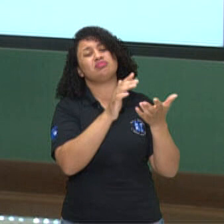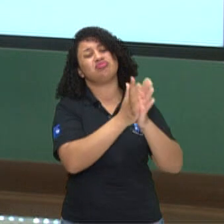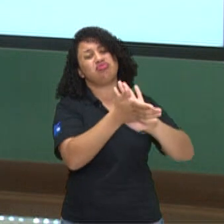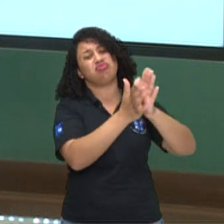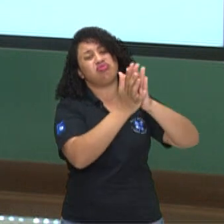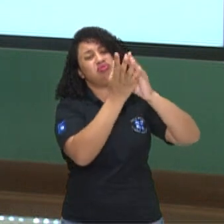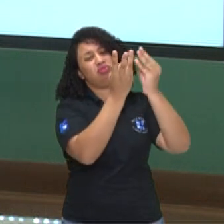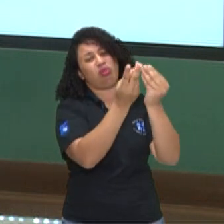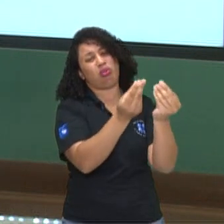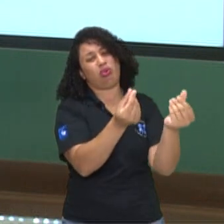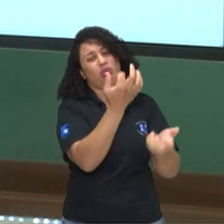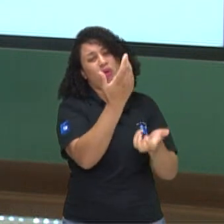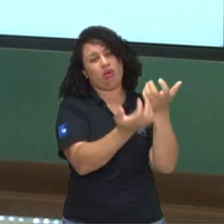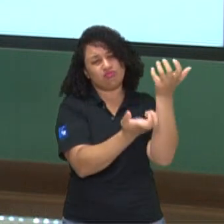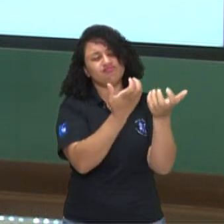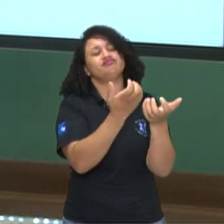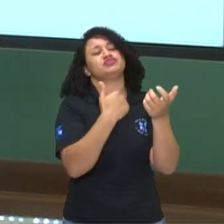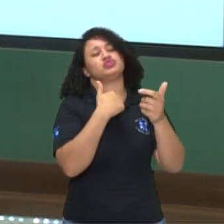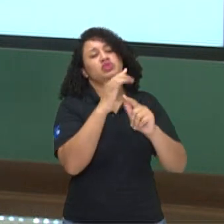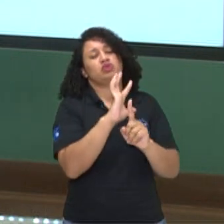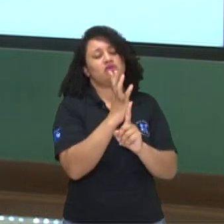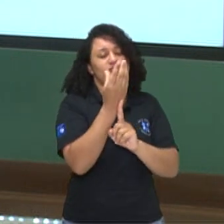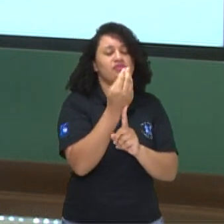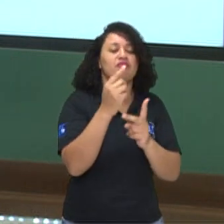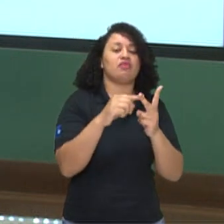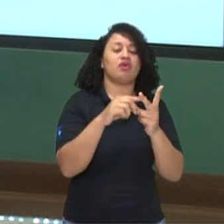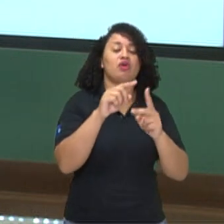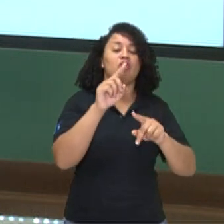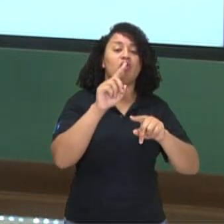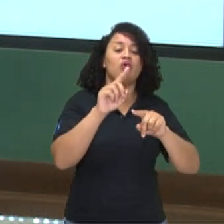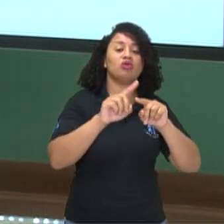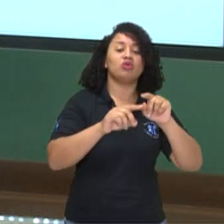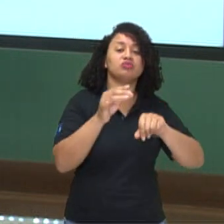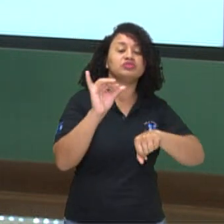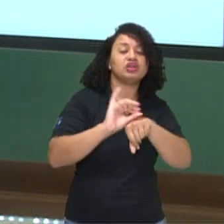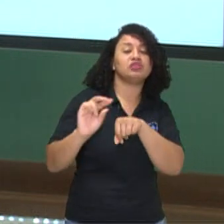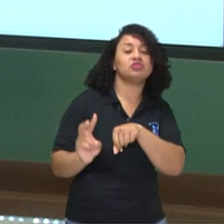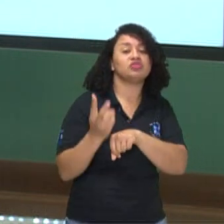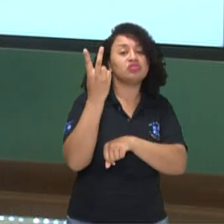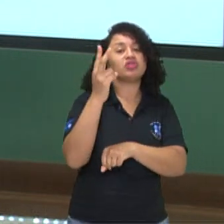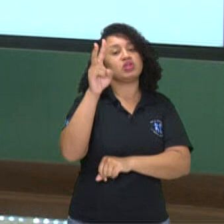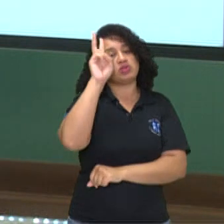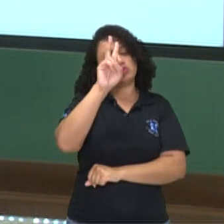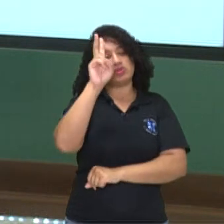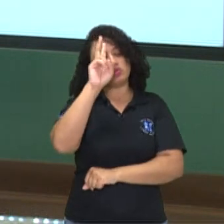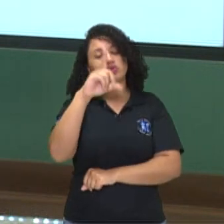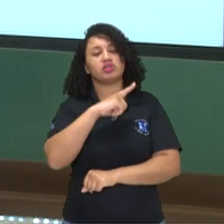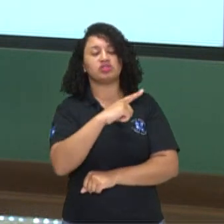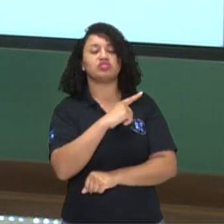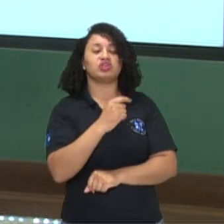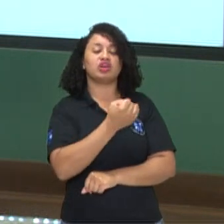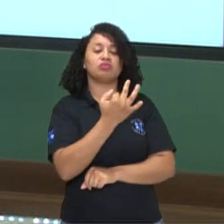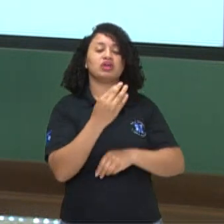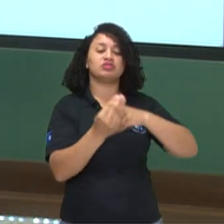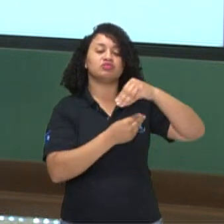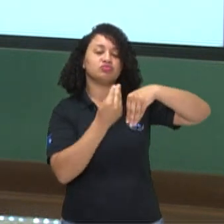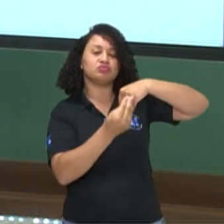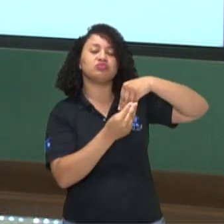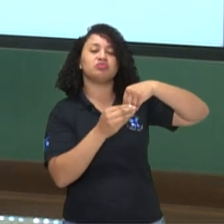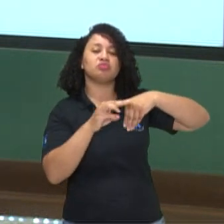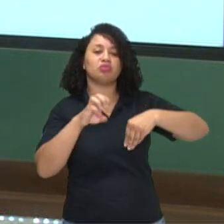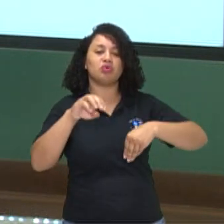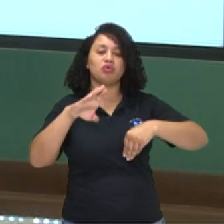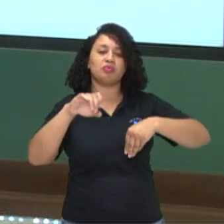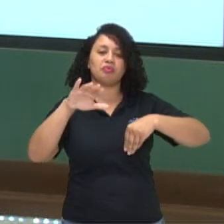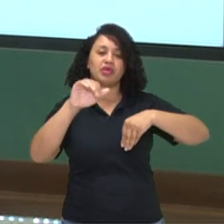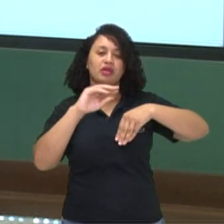do Rio de Janeiro, né? Obras de arte, objetos de valor histórico, né? Havia uma coleção de múmias importantes, né? O